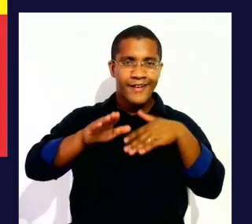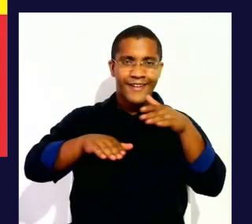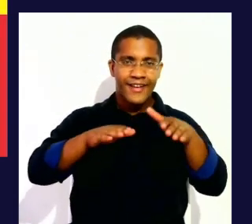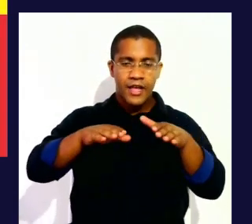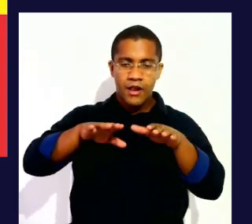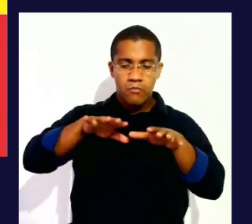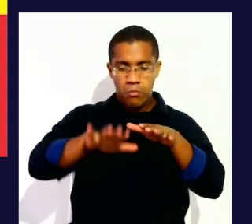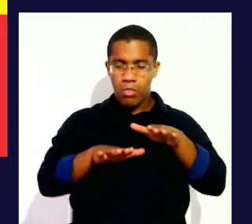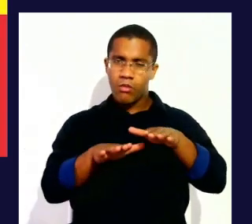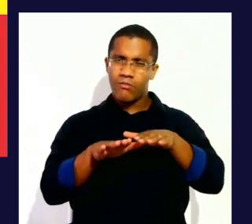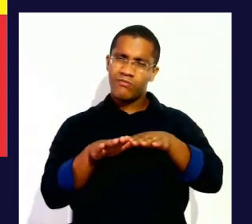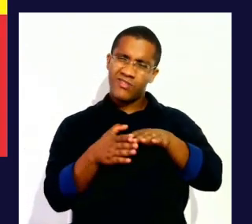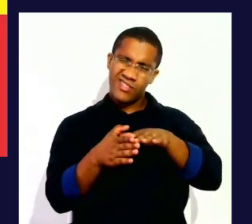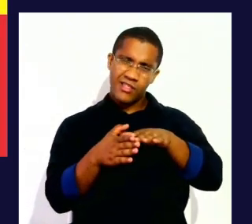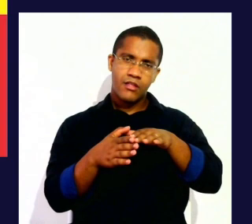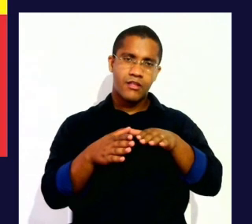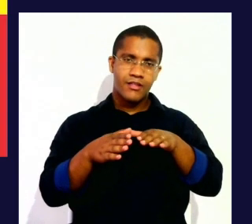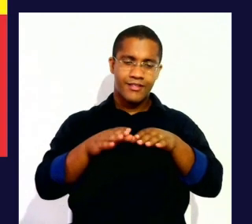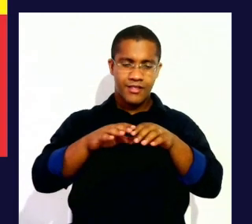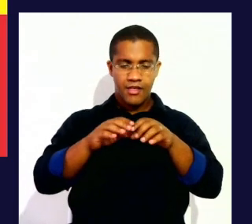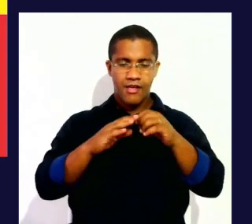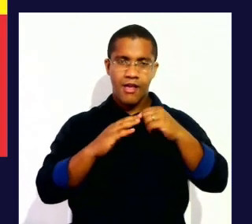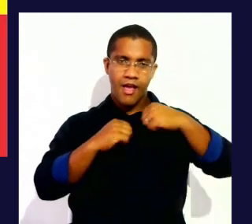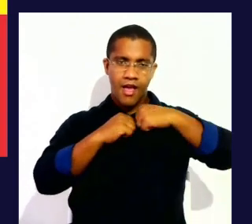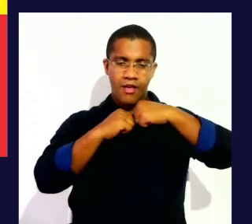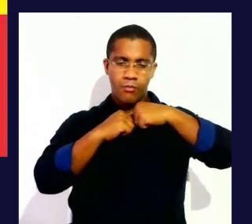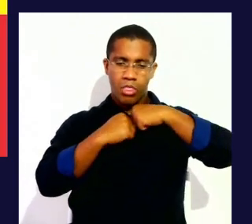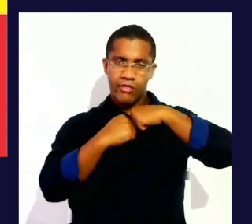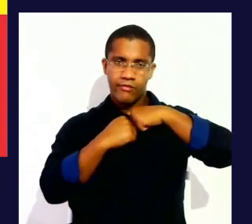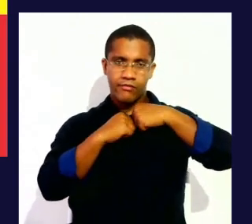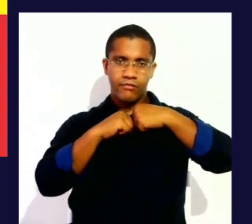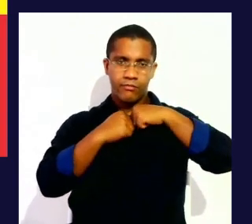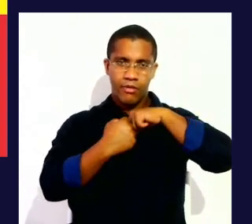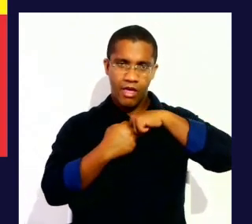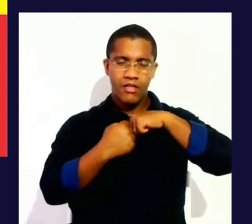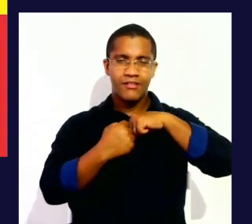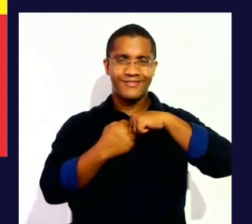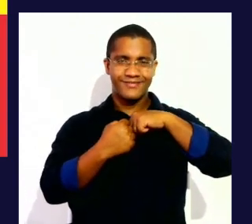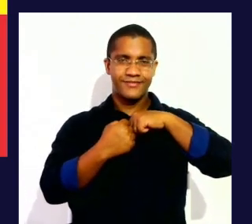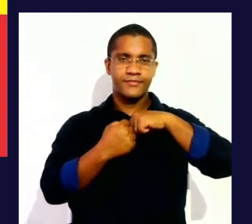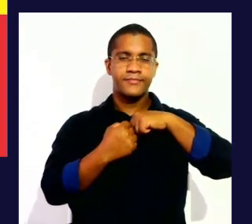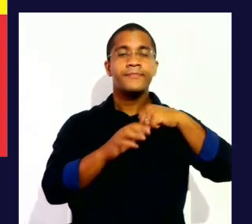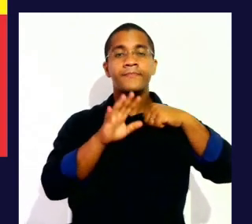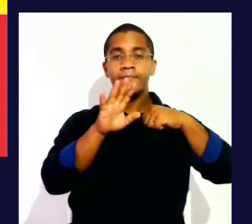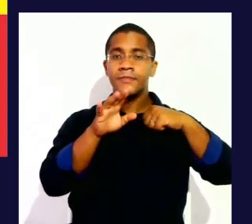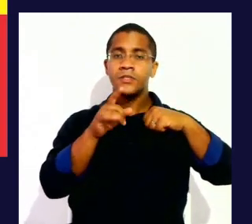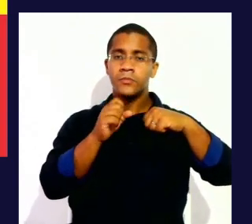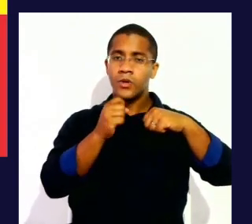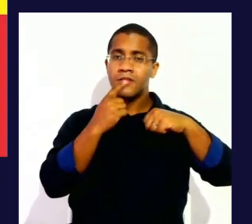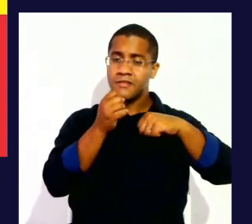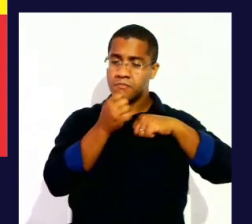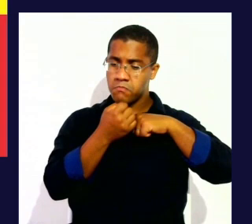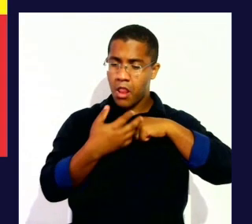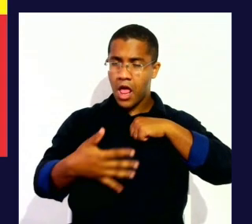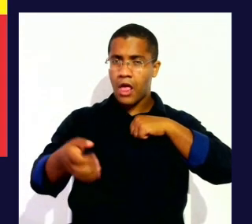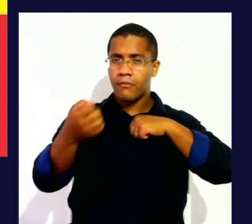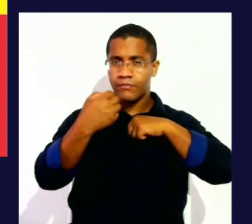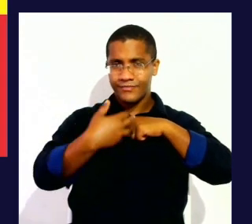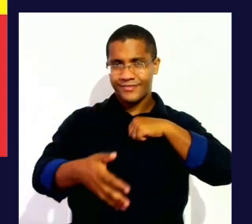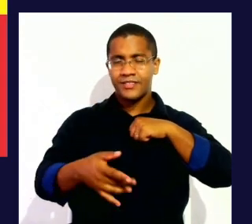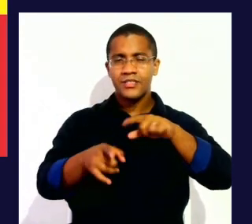do movimento articular é exercida, causando dano aos tecidos de